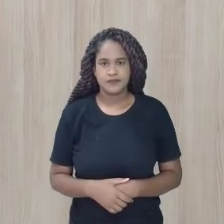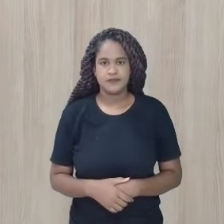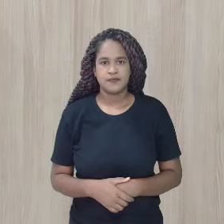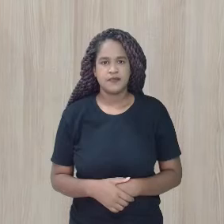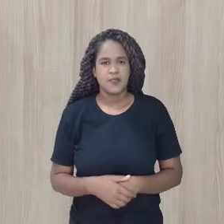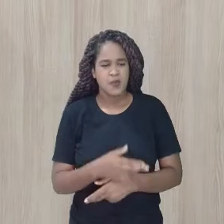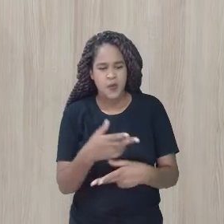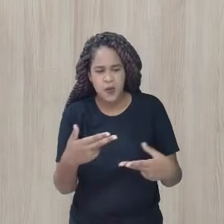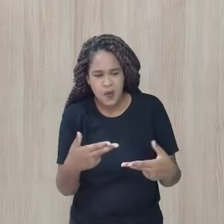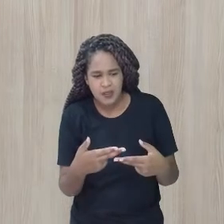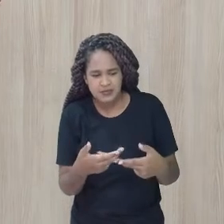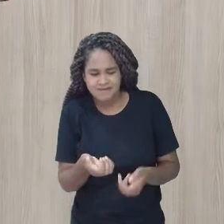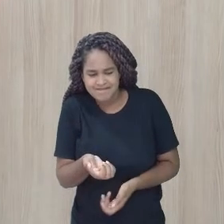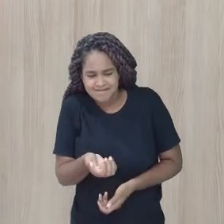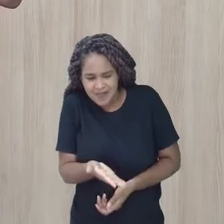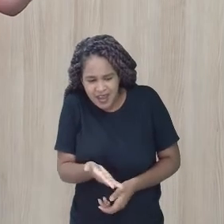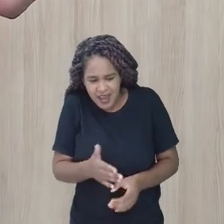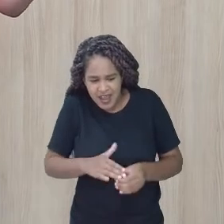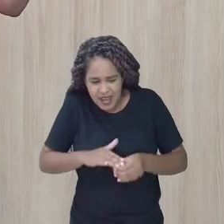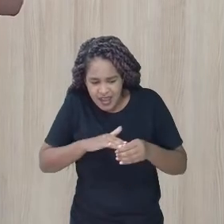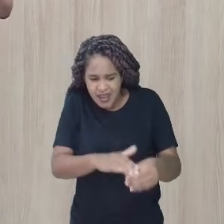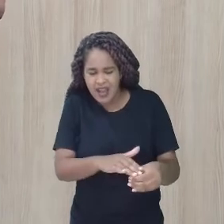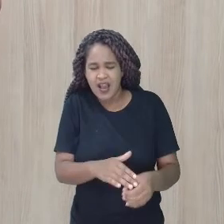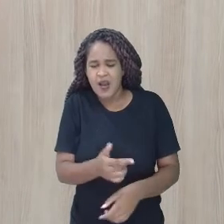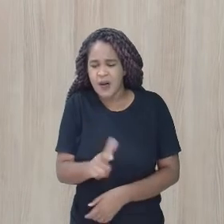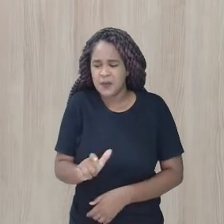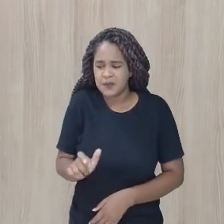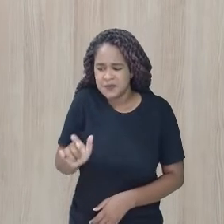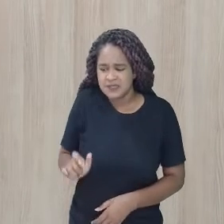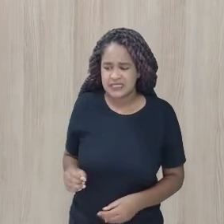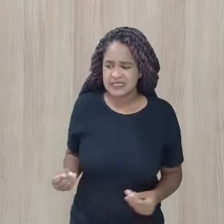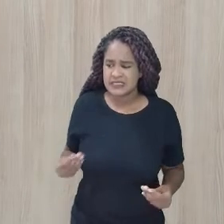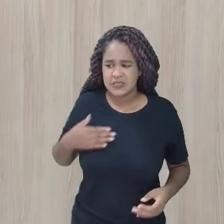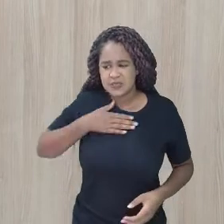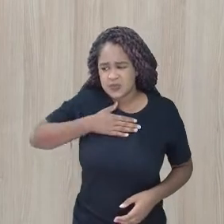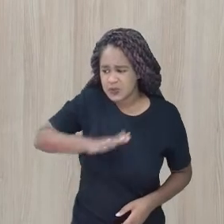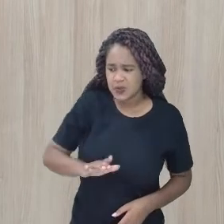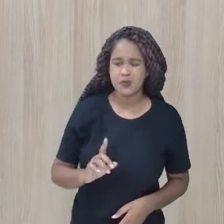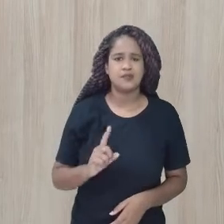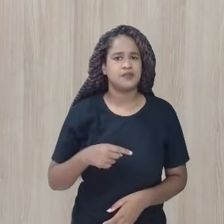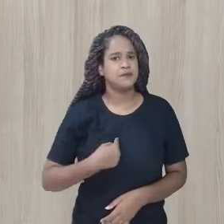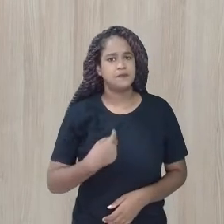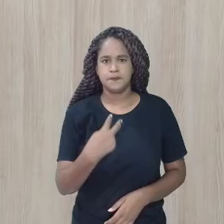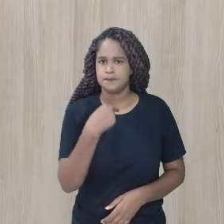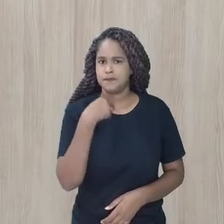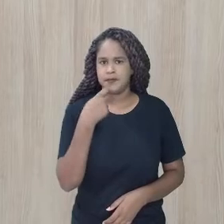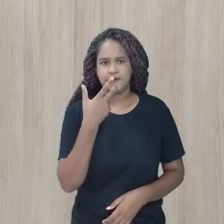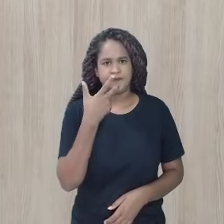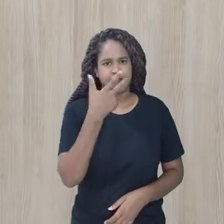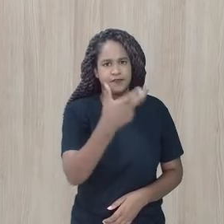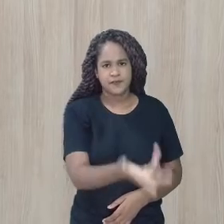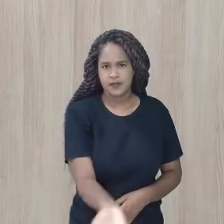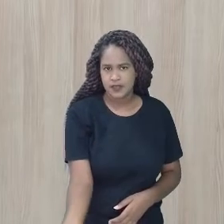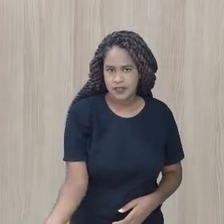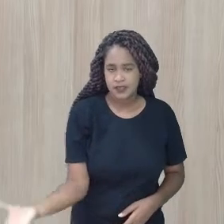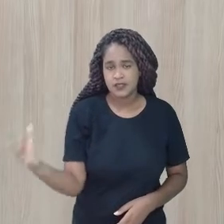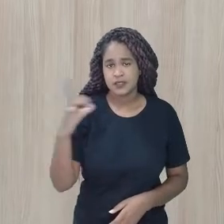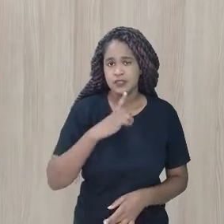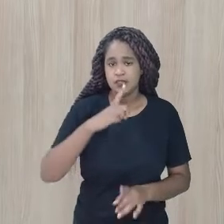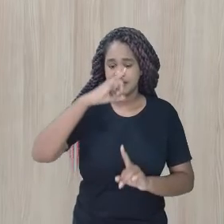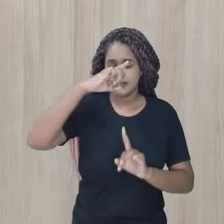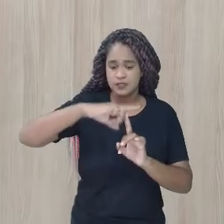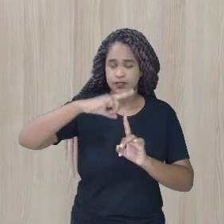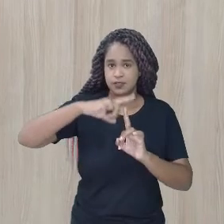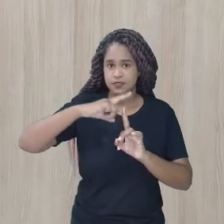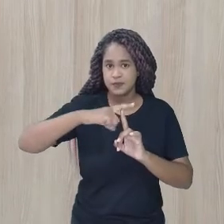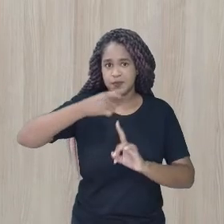causa repugnância, não é? No outro, não é? Para quem ouve, não devemos nem falar. Então, existem tipos de humor que jamais